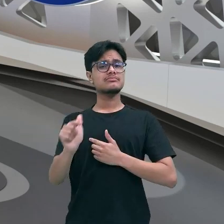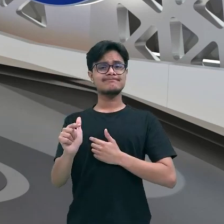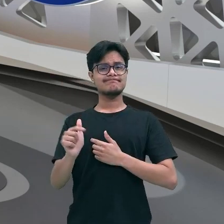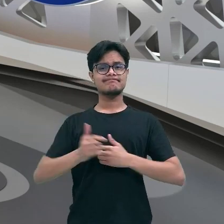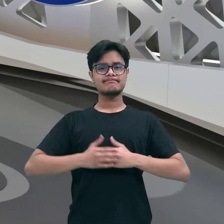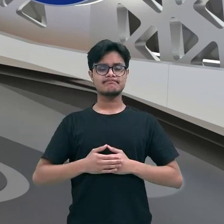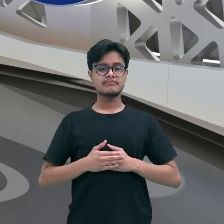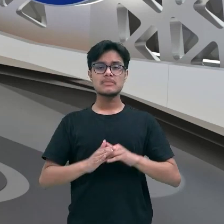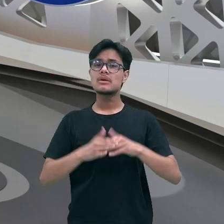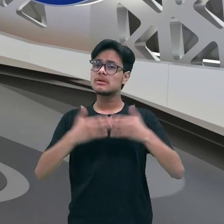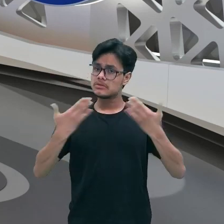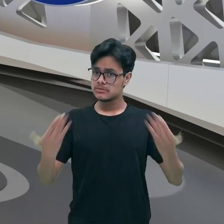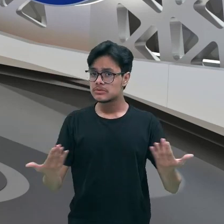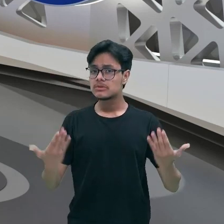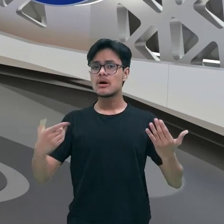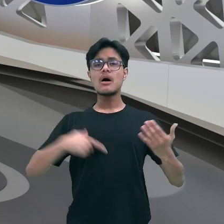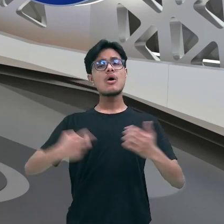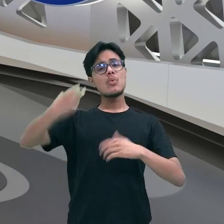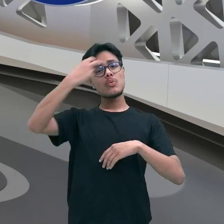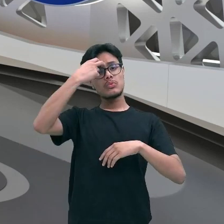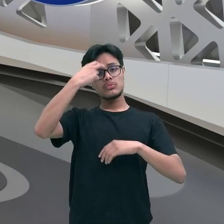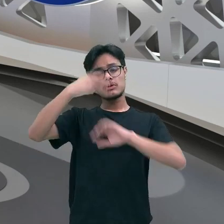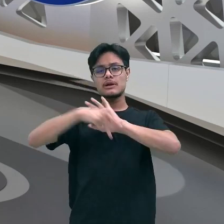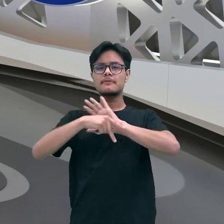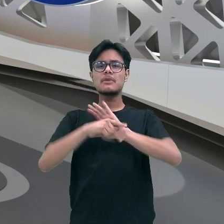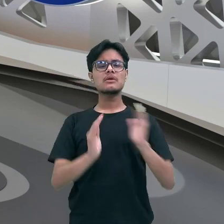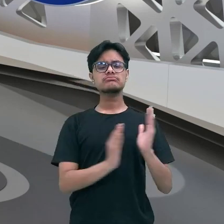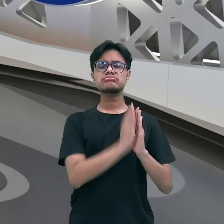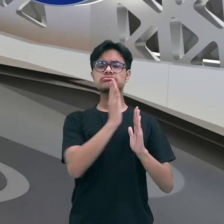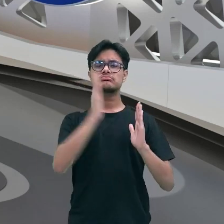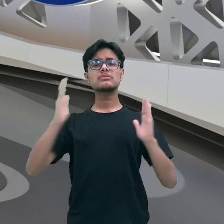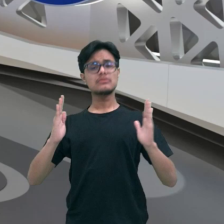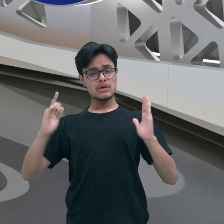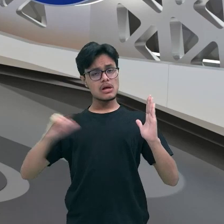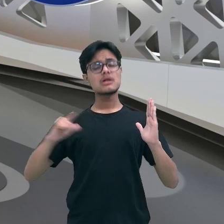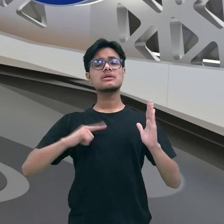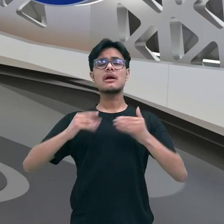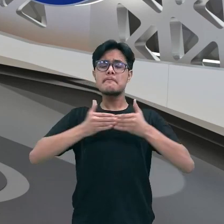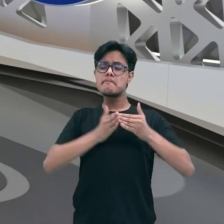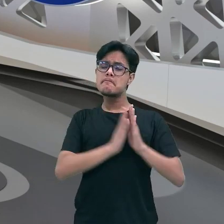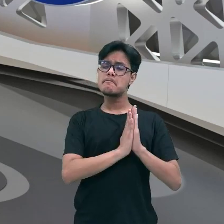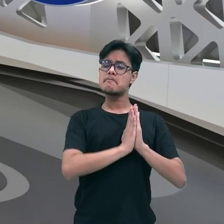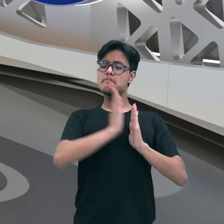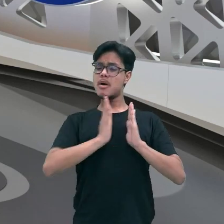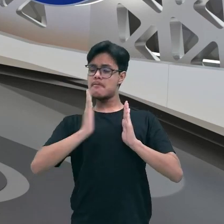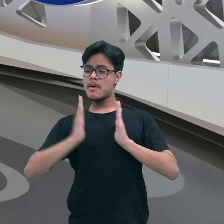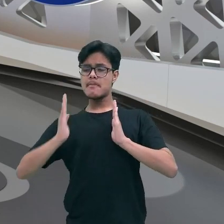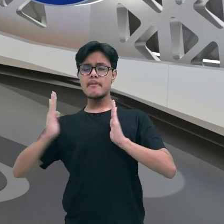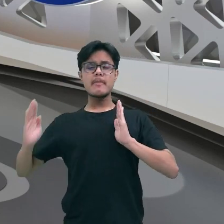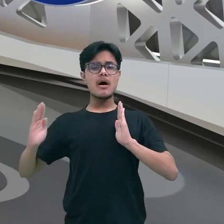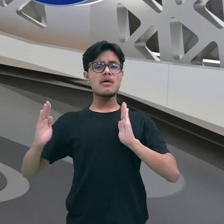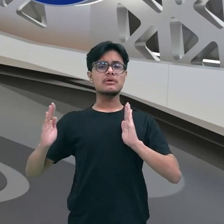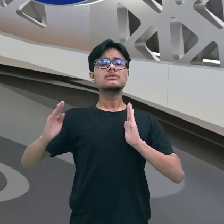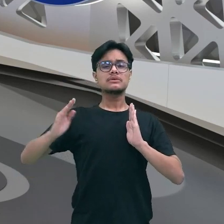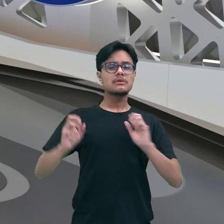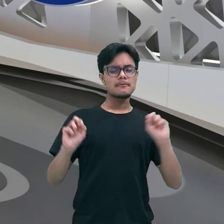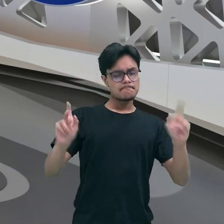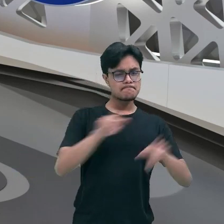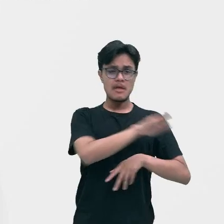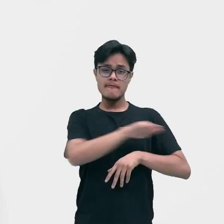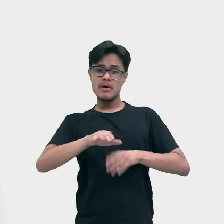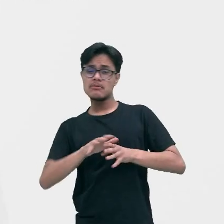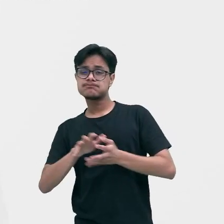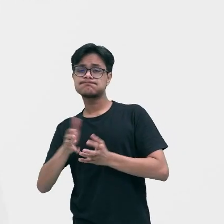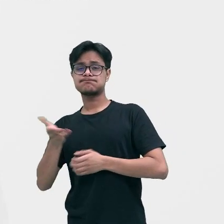aconteceu. Então, para cada cultura, um ritual de passagem da infância para essa adolescência.